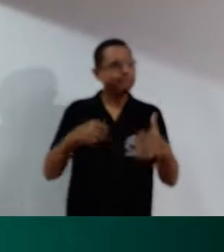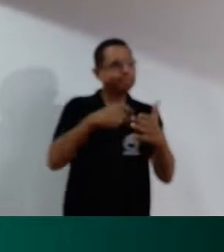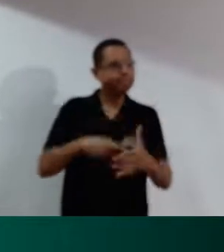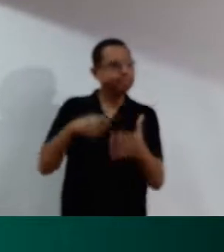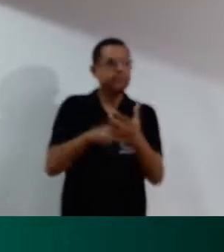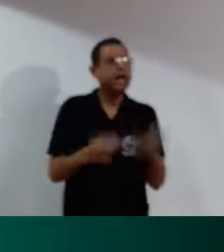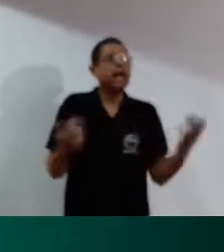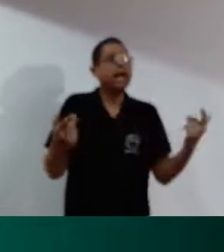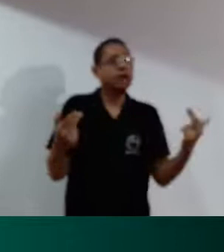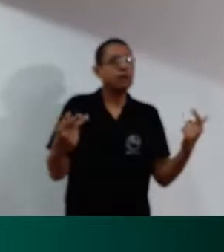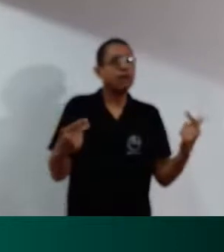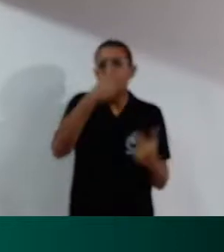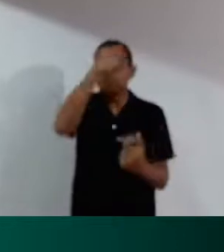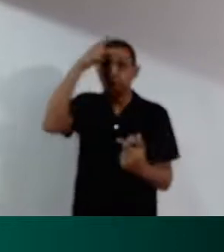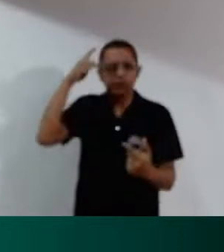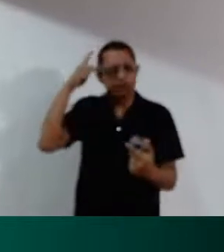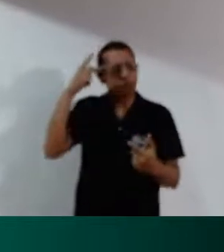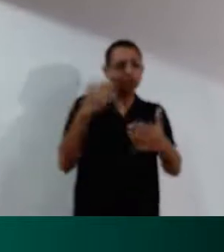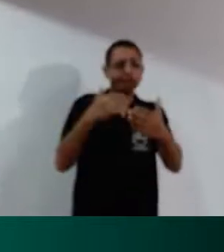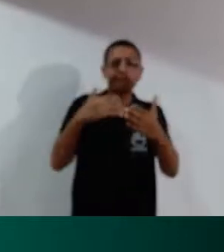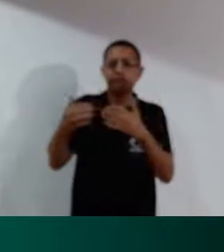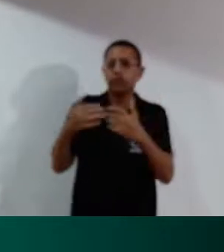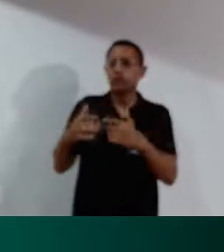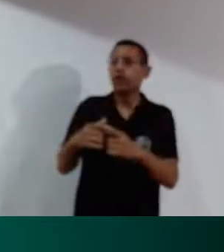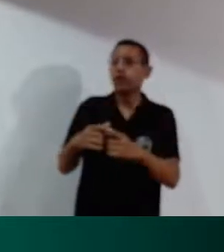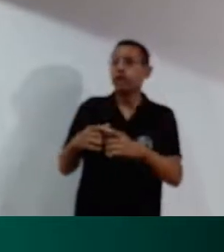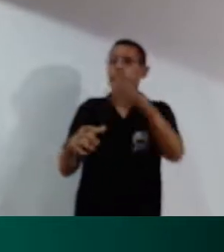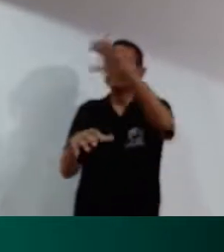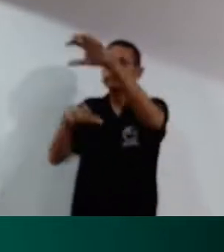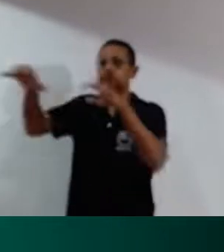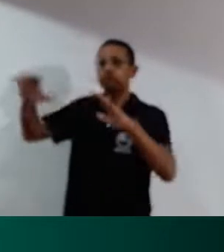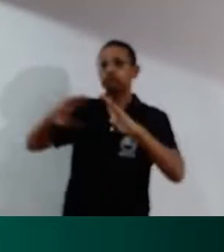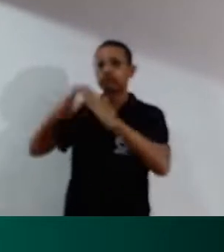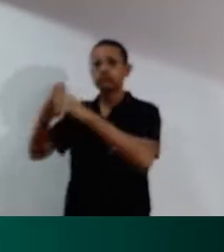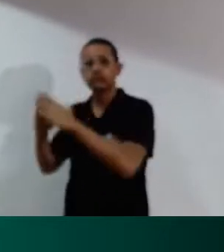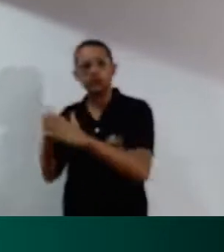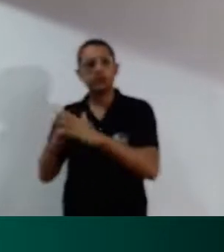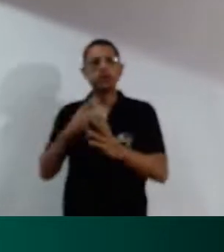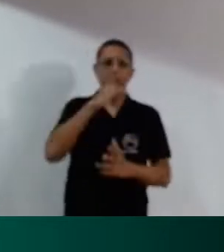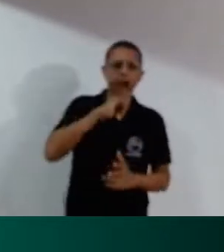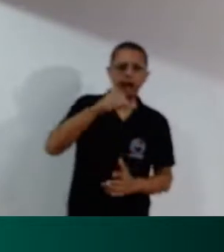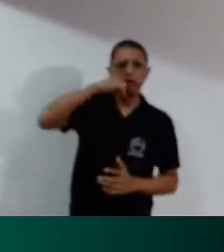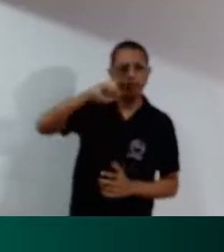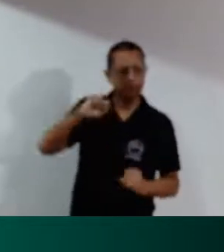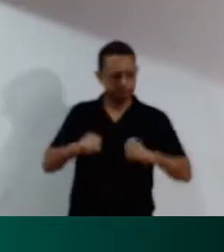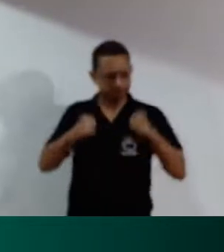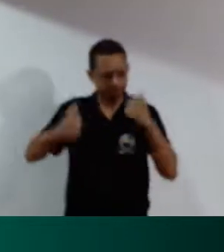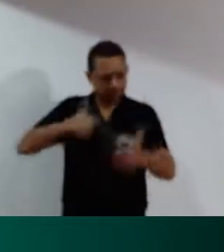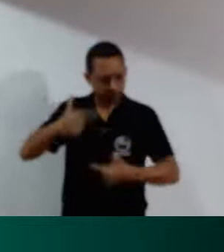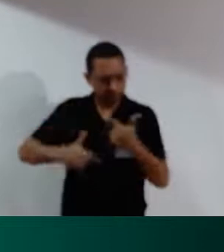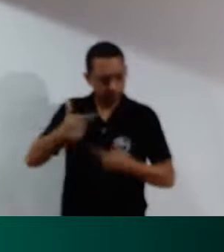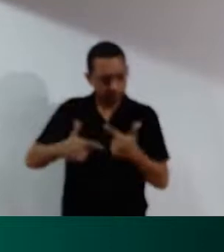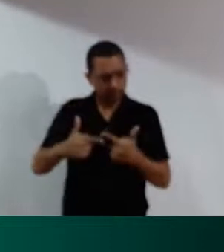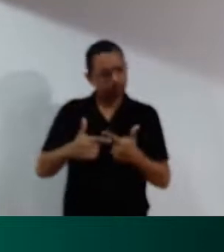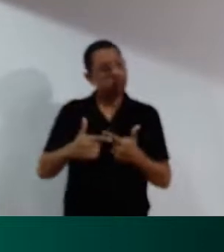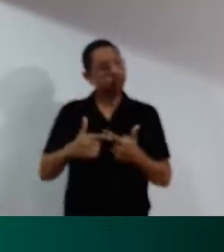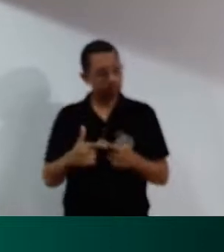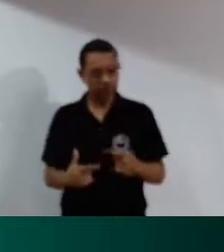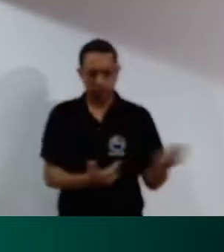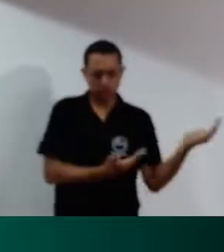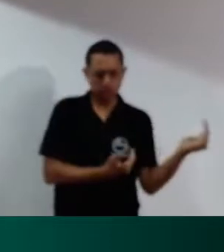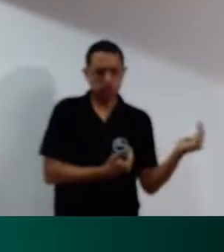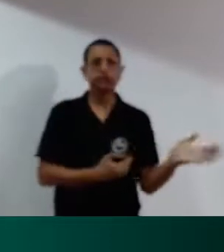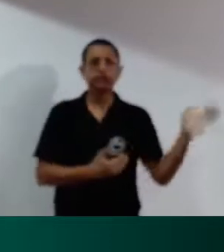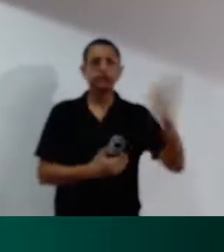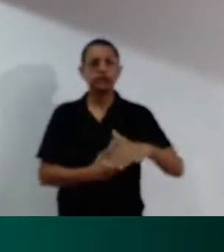de qualquer morador da Periferia que a estudar o pai dele é trabalhador a mãe dela é trabalhadora né E para ele estudar ele tem que